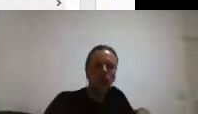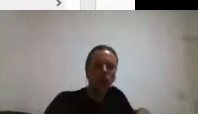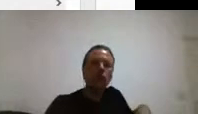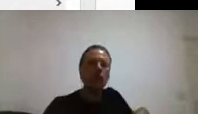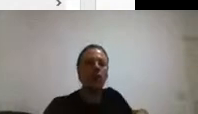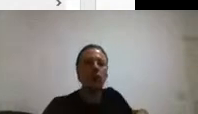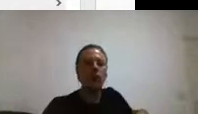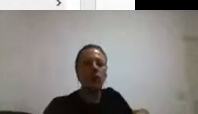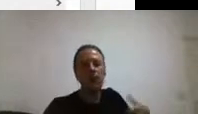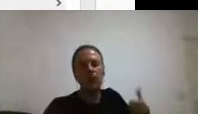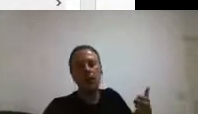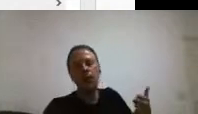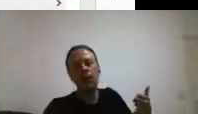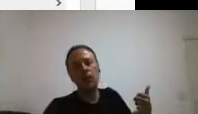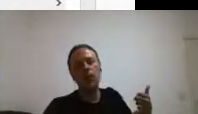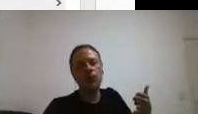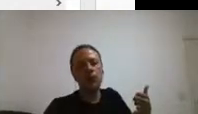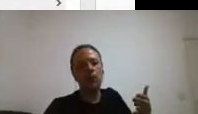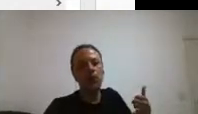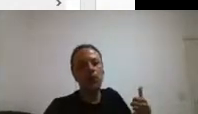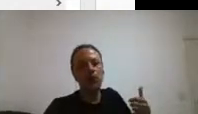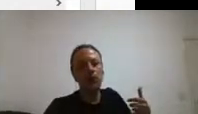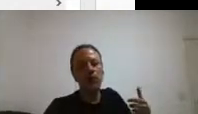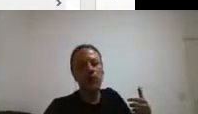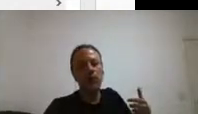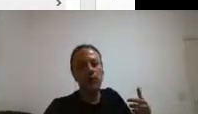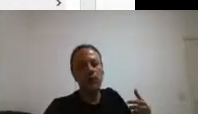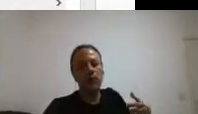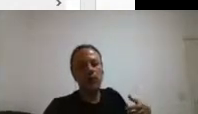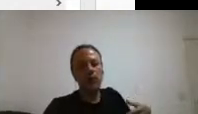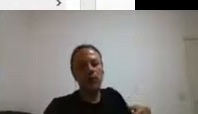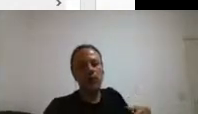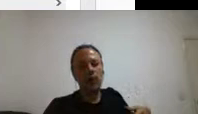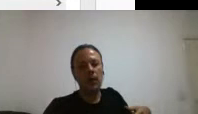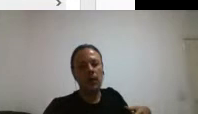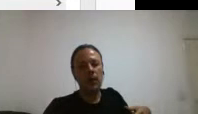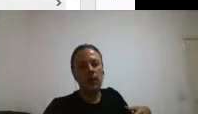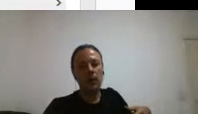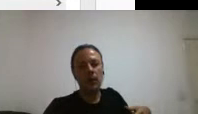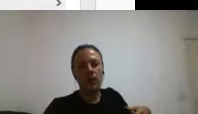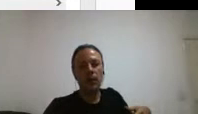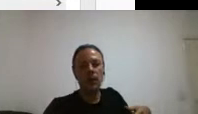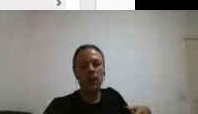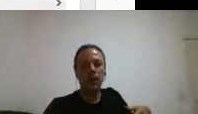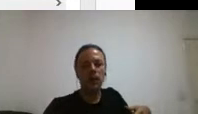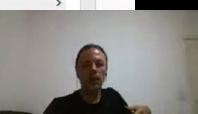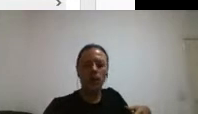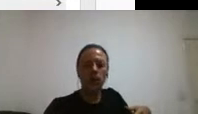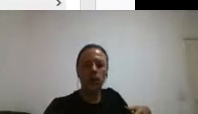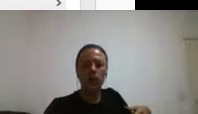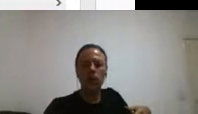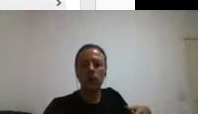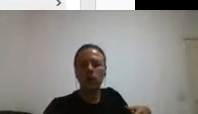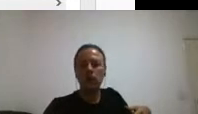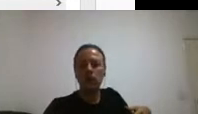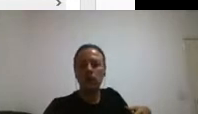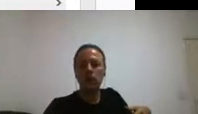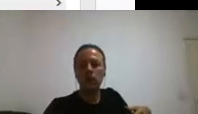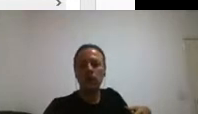lógico. Então, observando o conceitual, eu consegui trazer uma tabela chamada